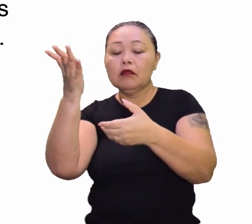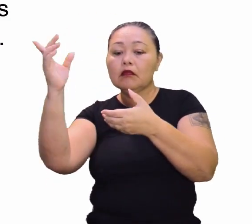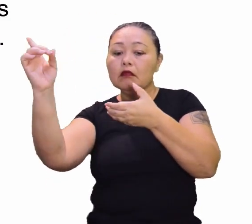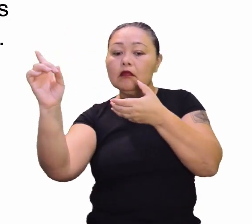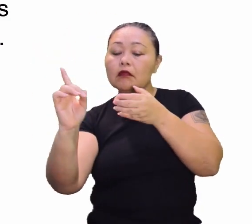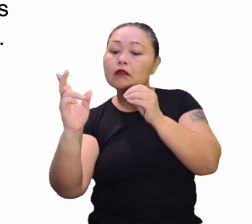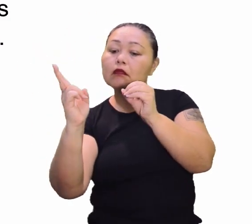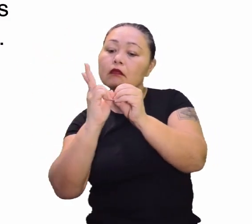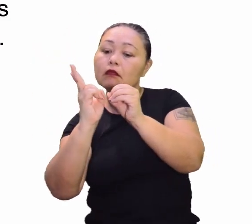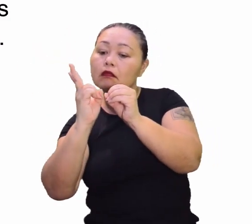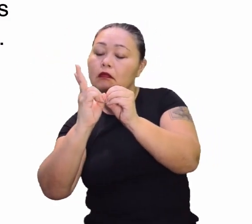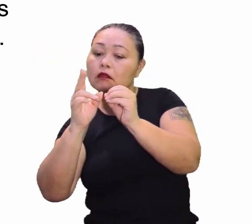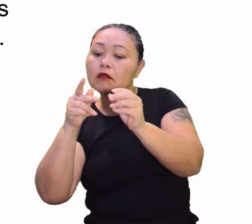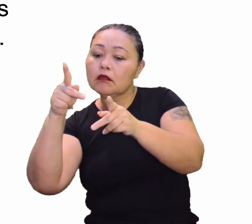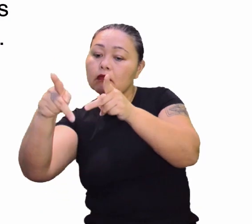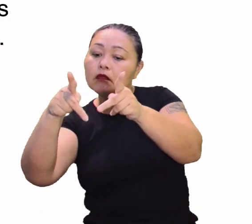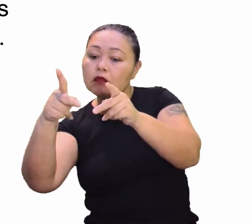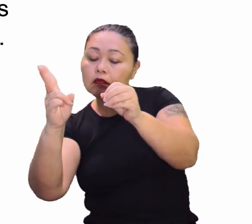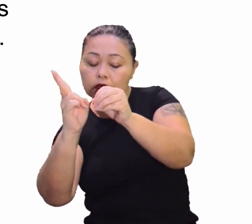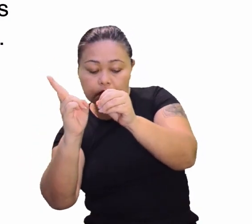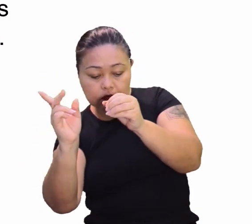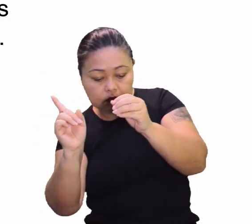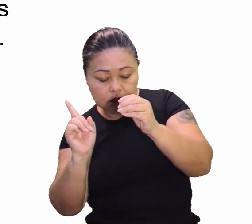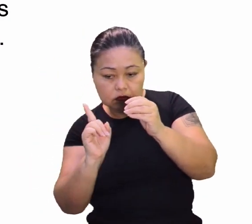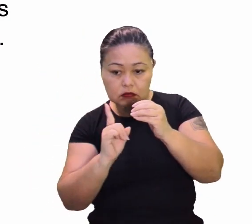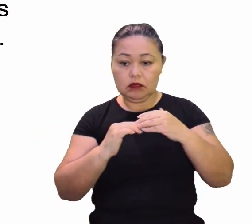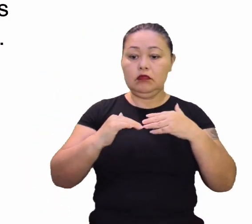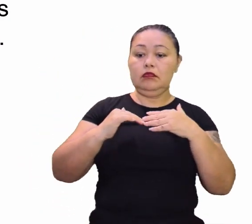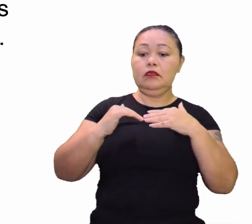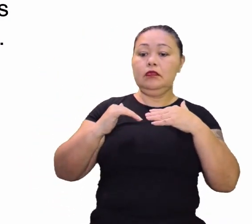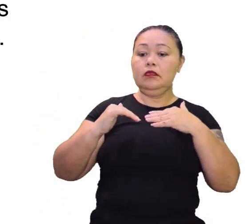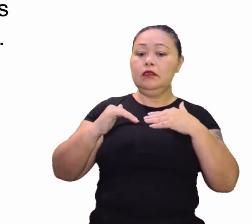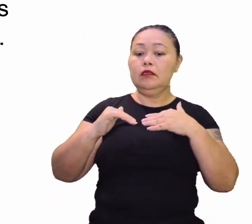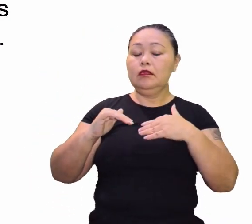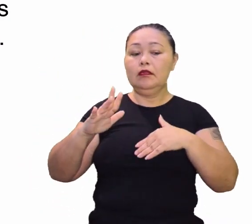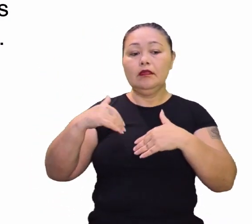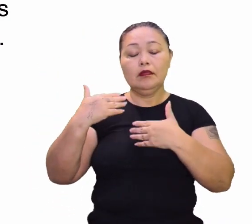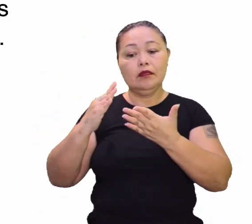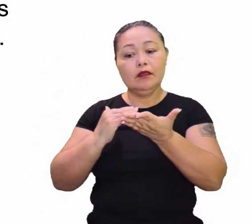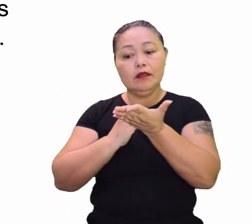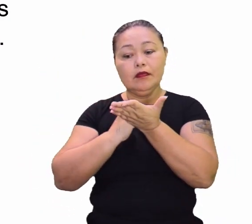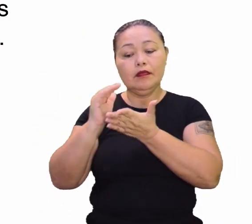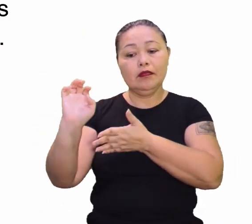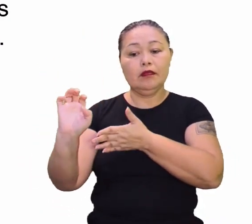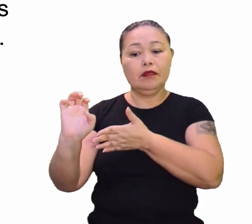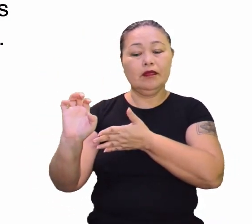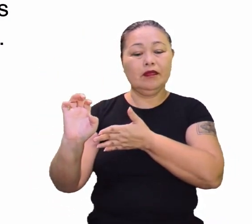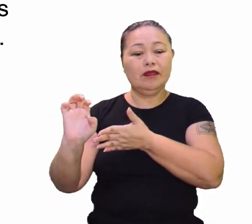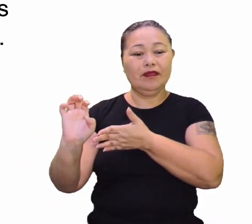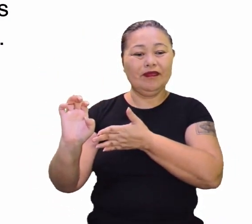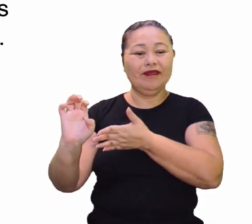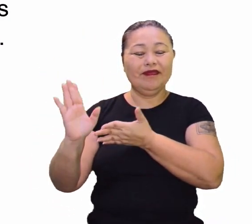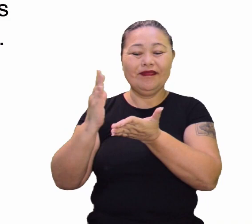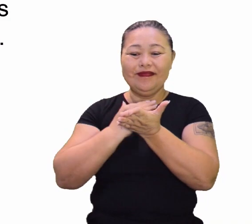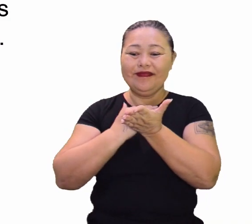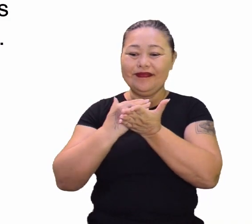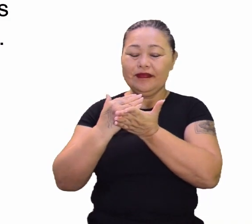facilitar a integração entre os povos indígenas. Vamos começar pela E.